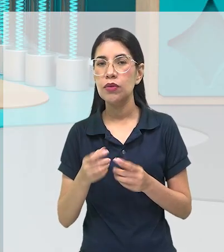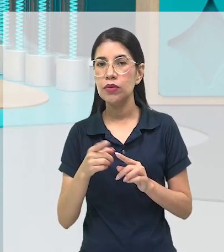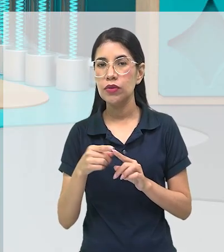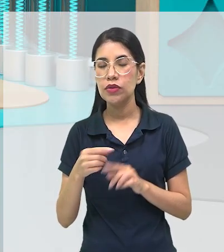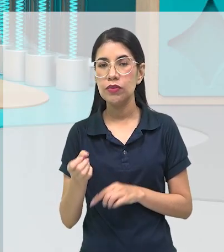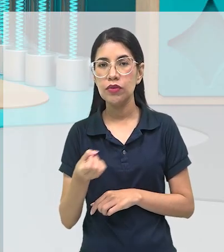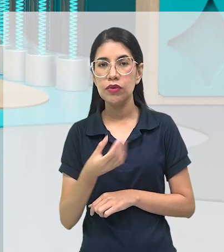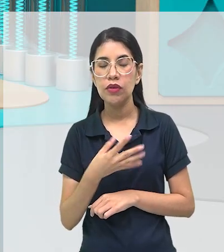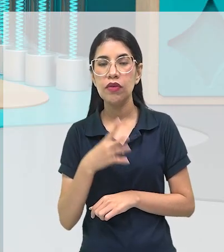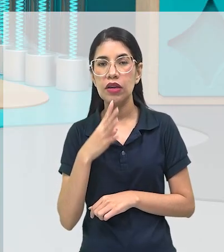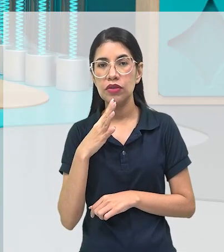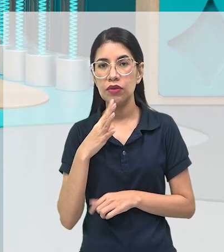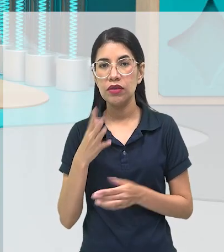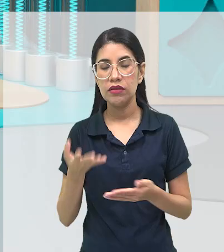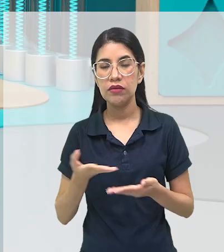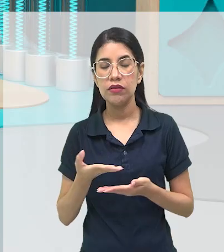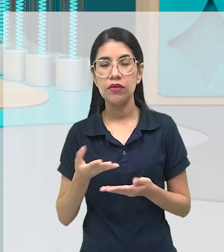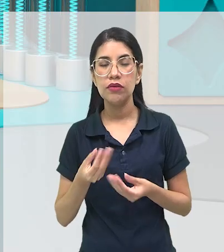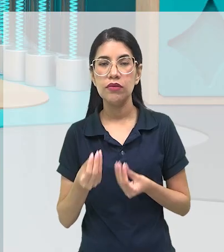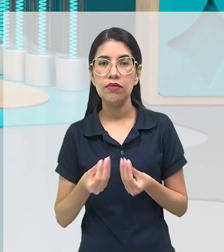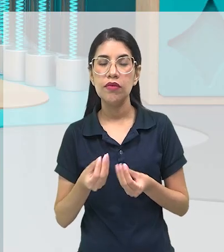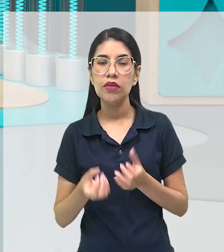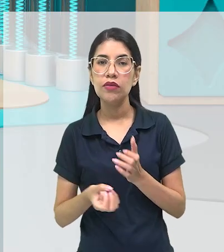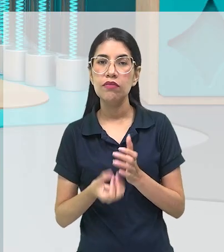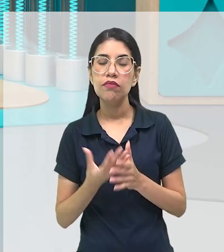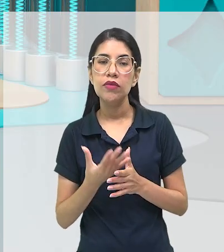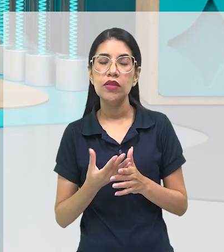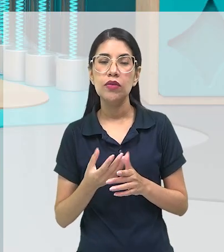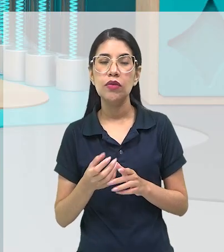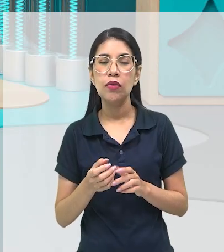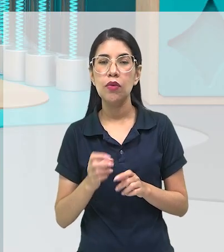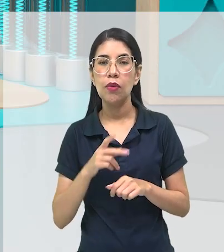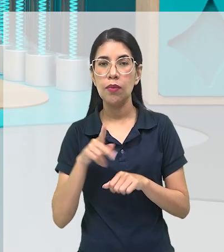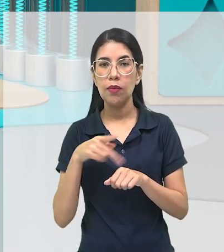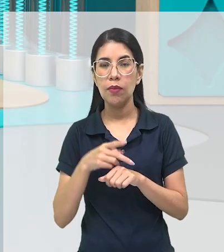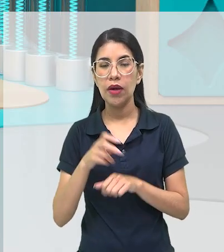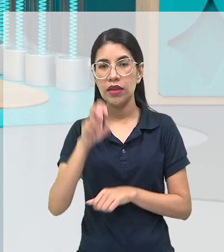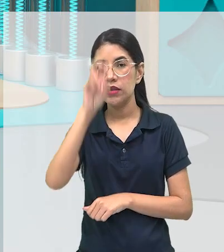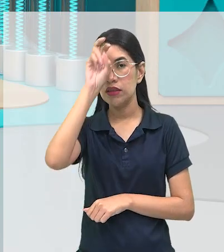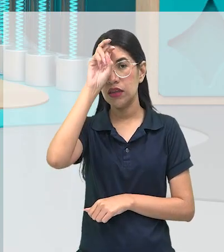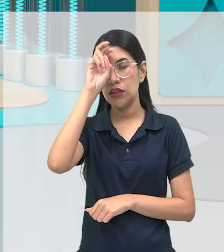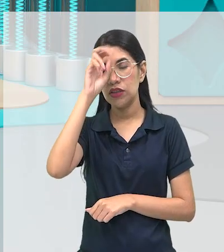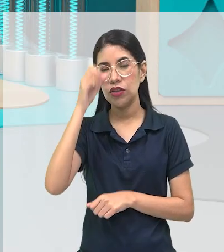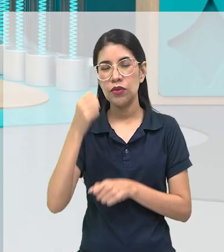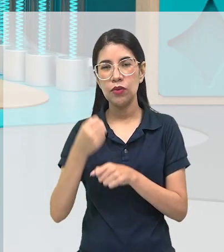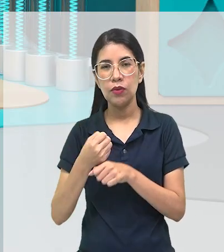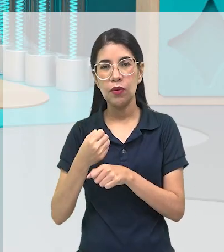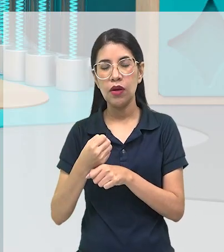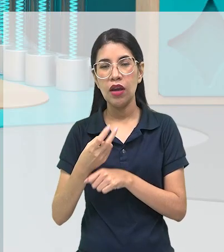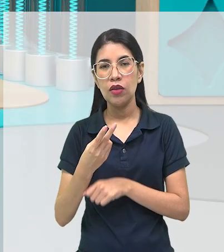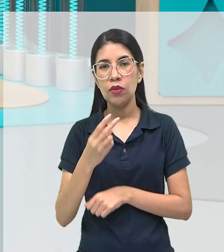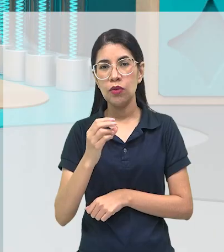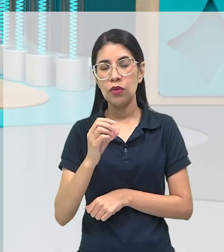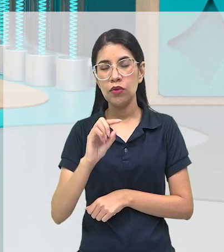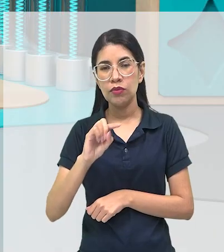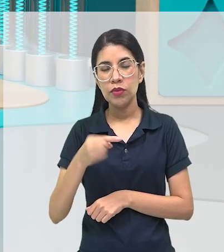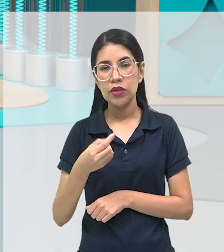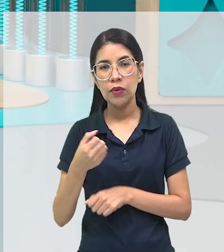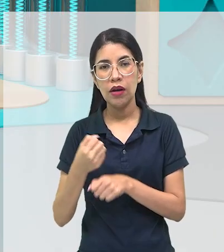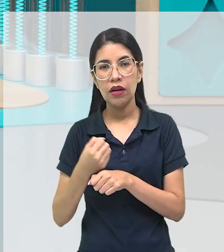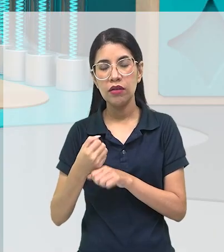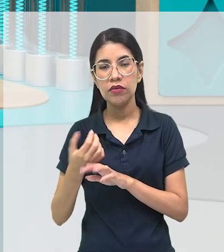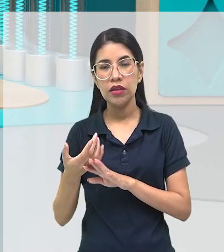gente conhece, né? Como a gente conhece hoje, ela surgiu lá no Egito por volta de 2000 anos antes de Cristo, tá bom?